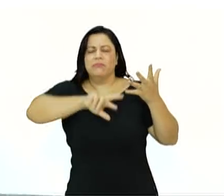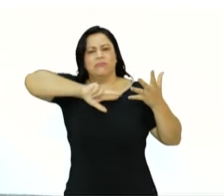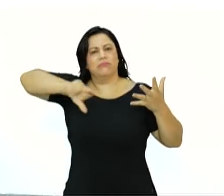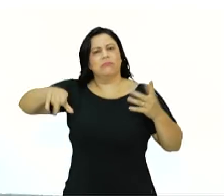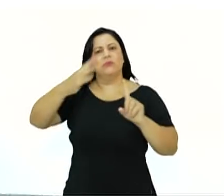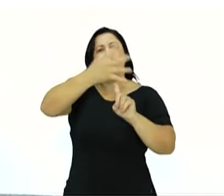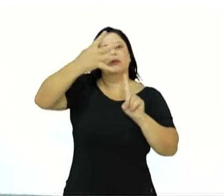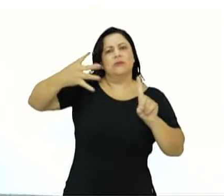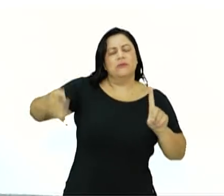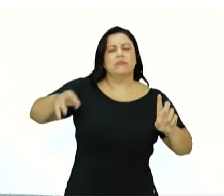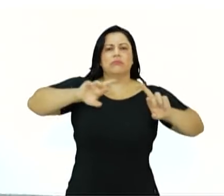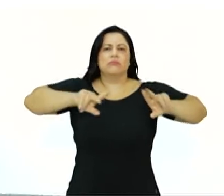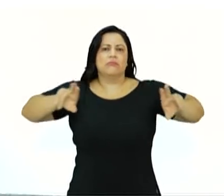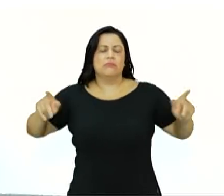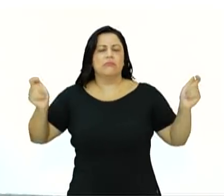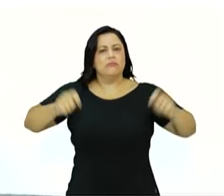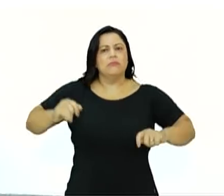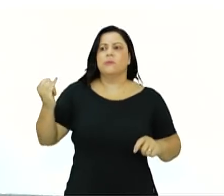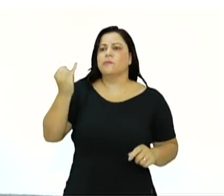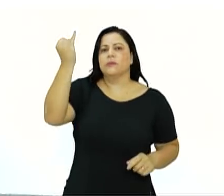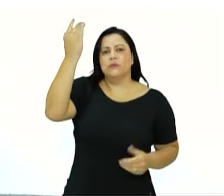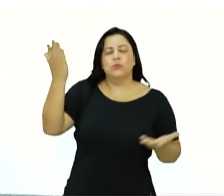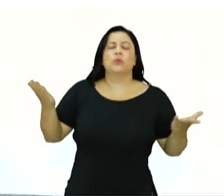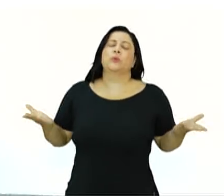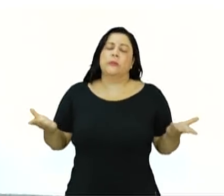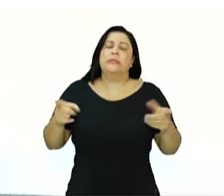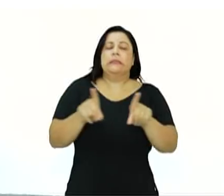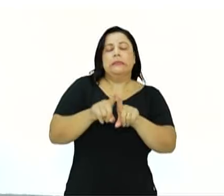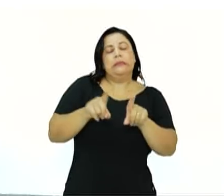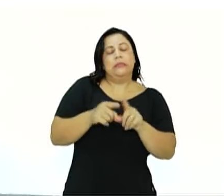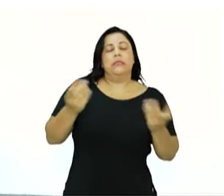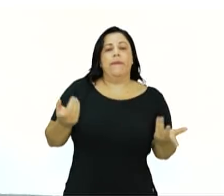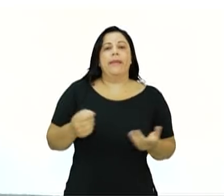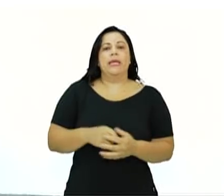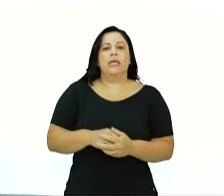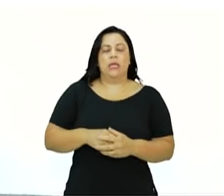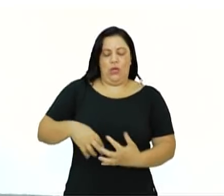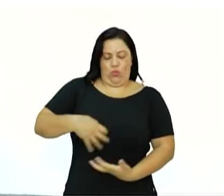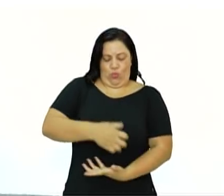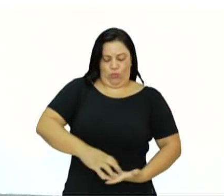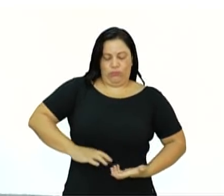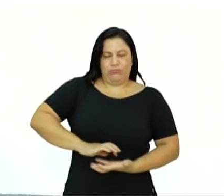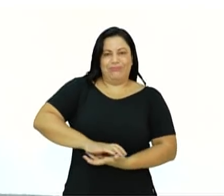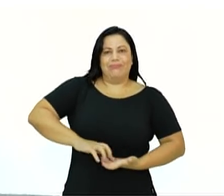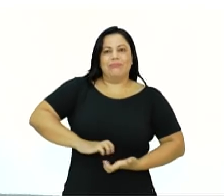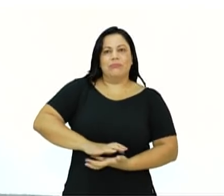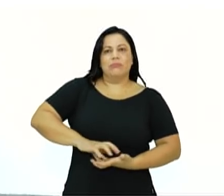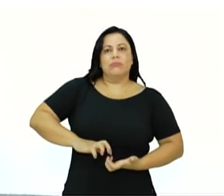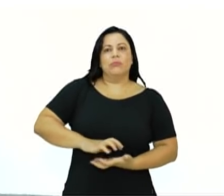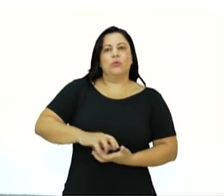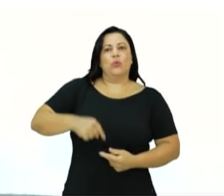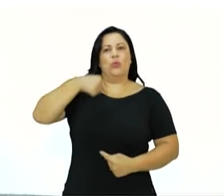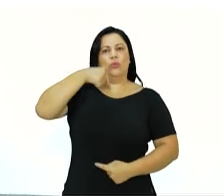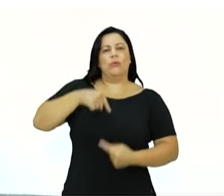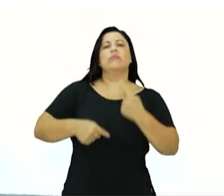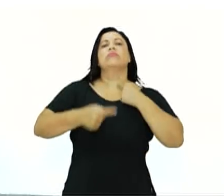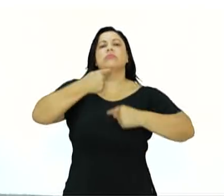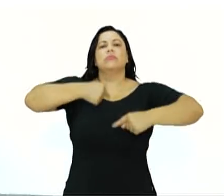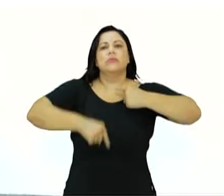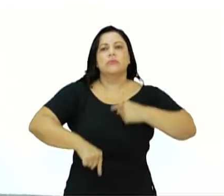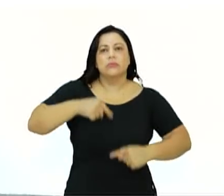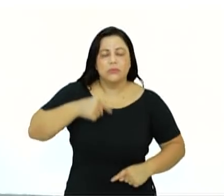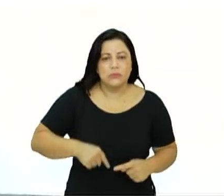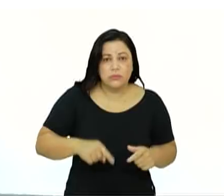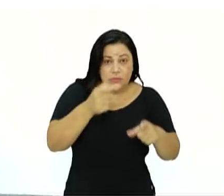né? Mas uma coisa bastante importante, ela causa uma deficiência no sistema digestivo, o que leva o corpo a